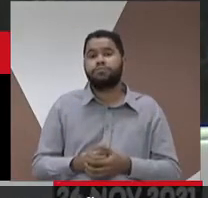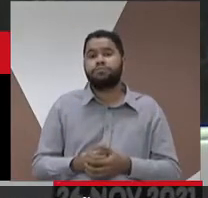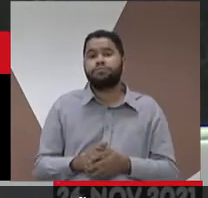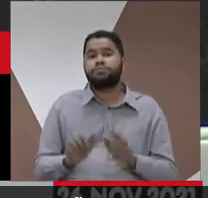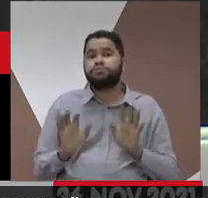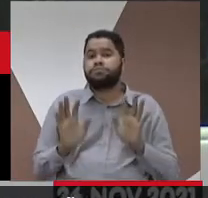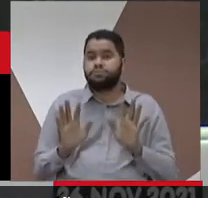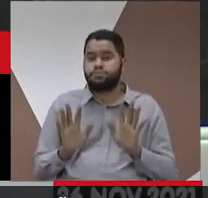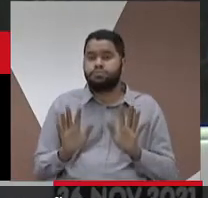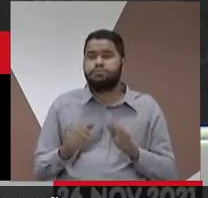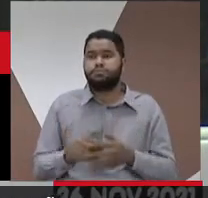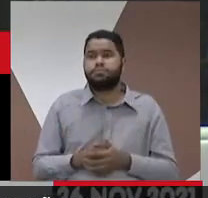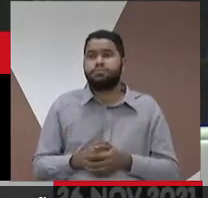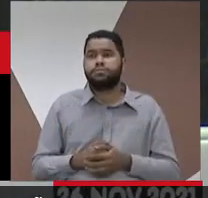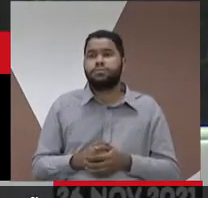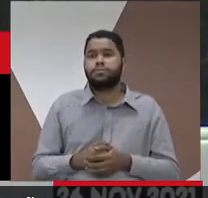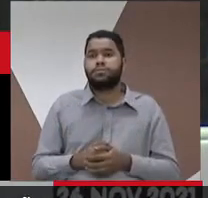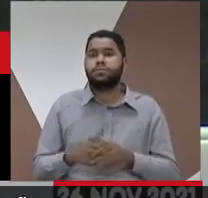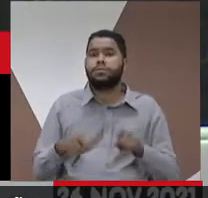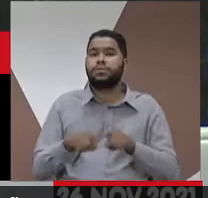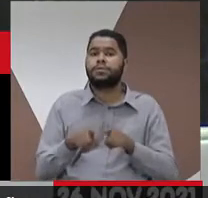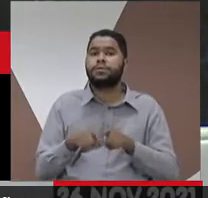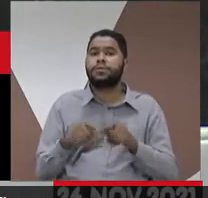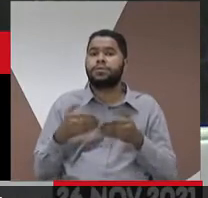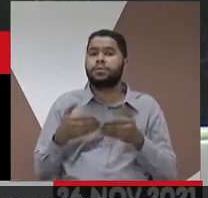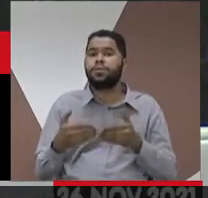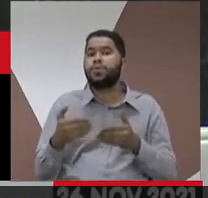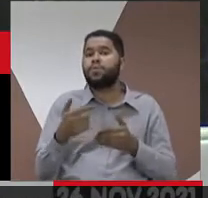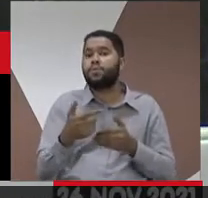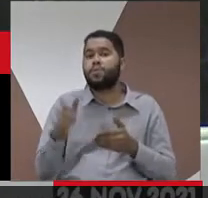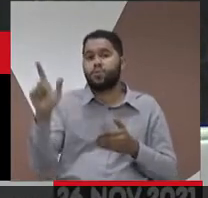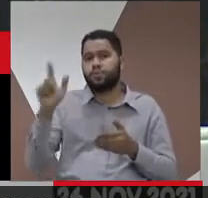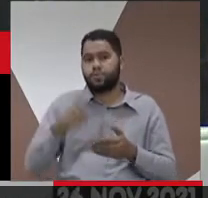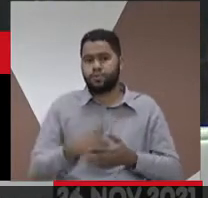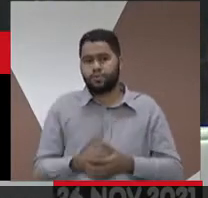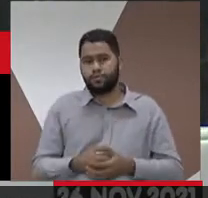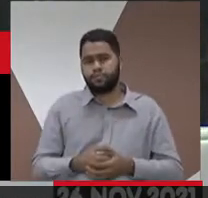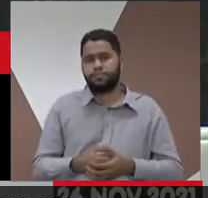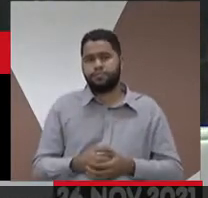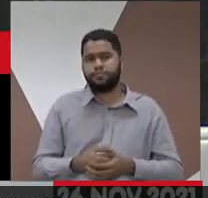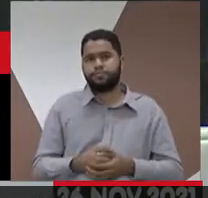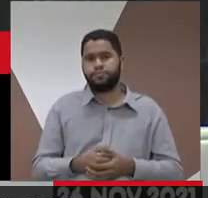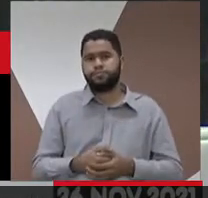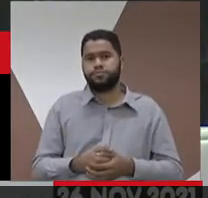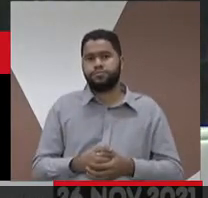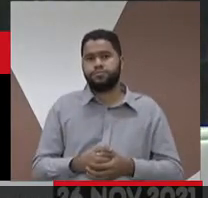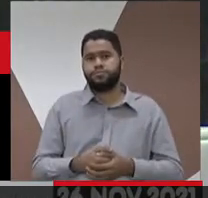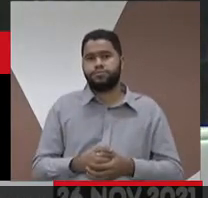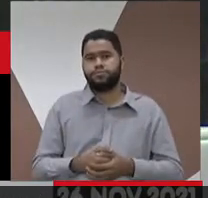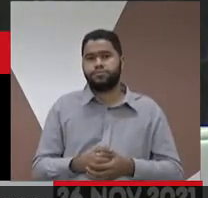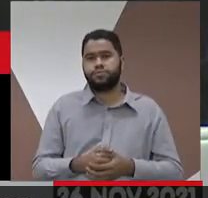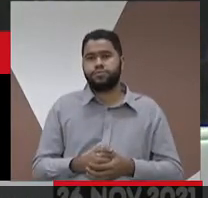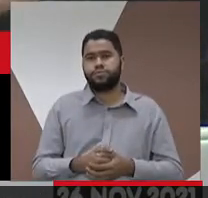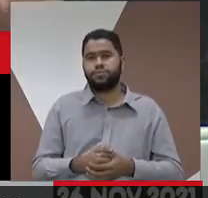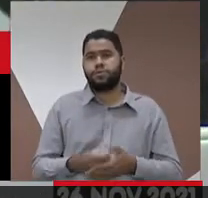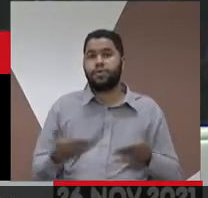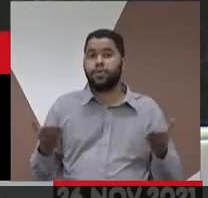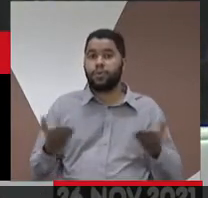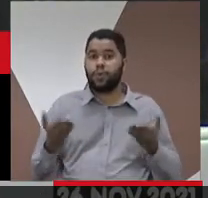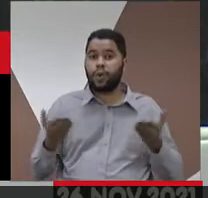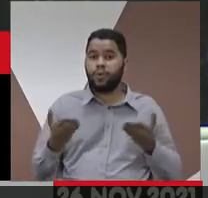mas já adiantar também uma outra questão, que o atual